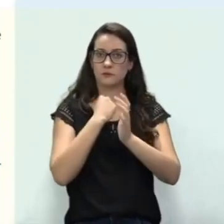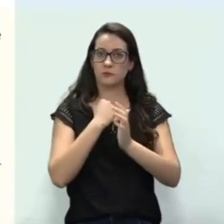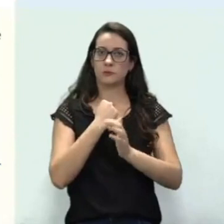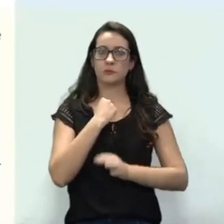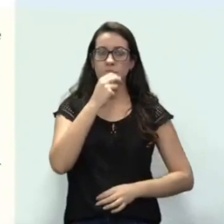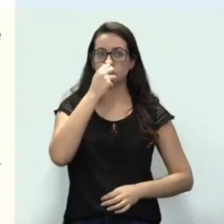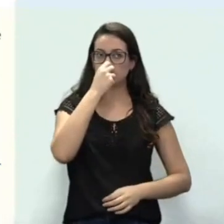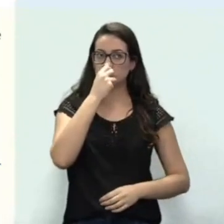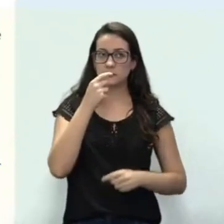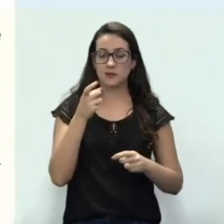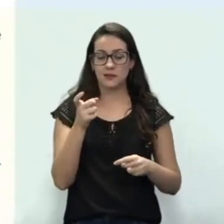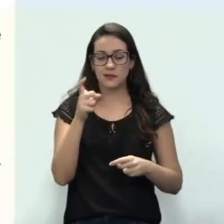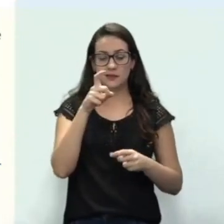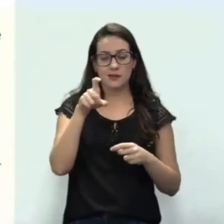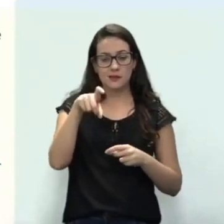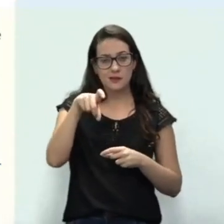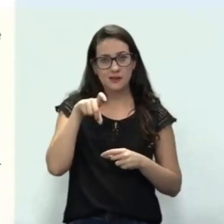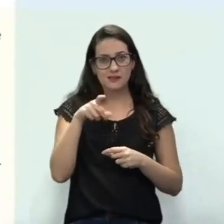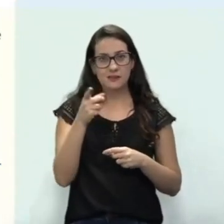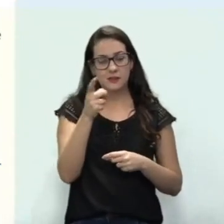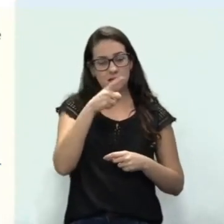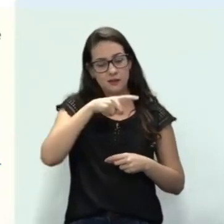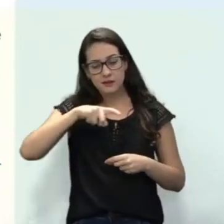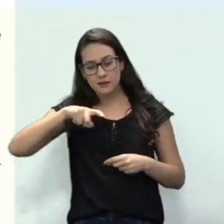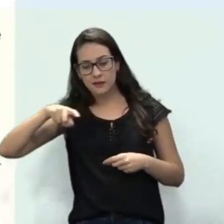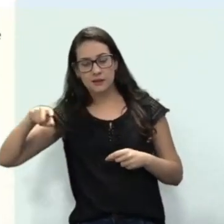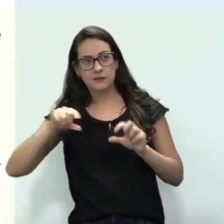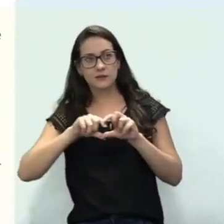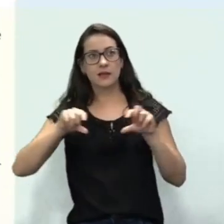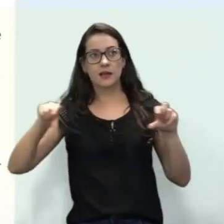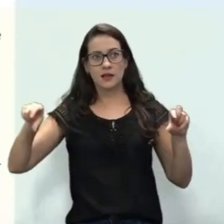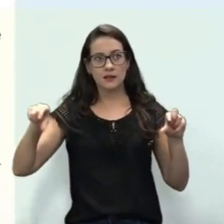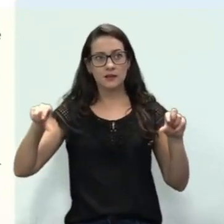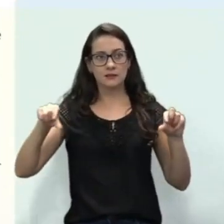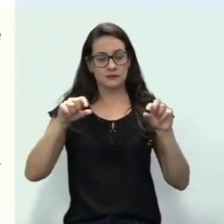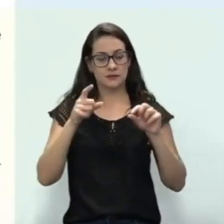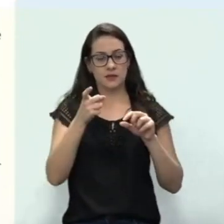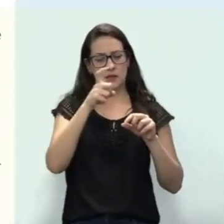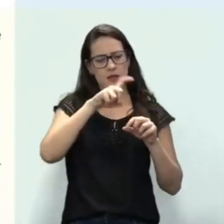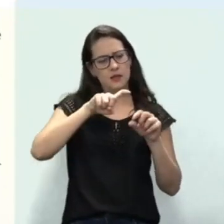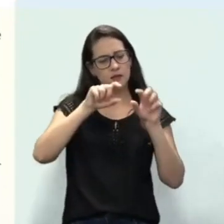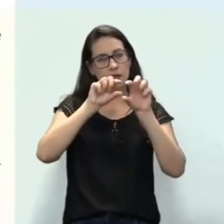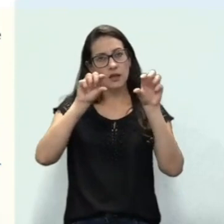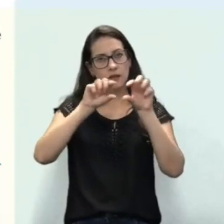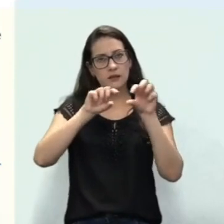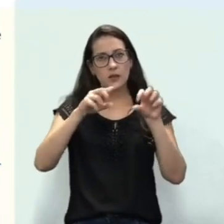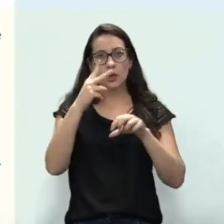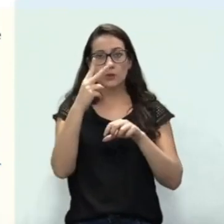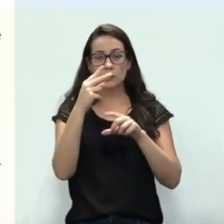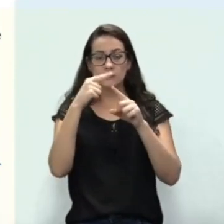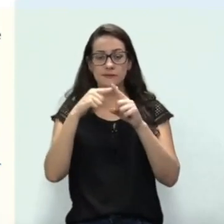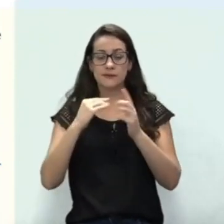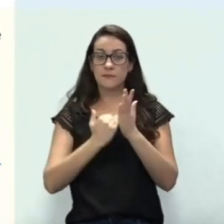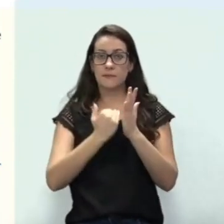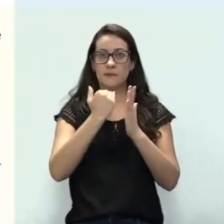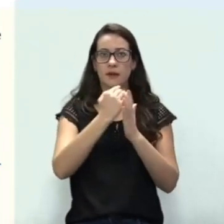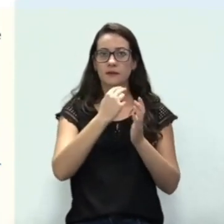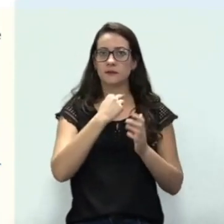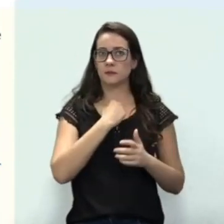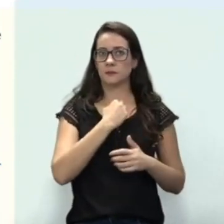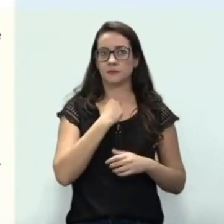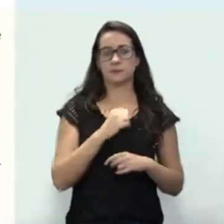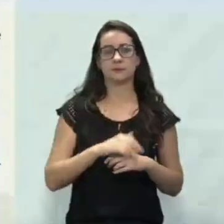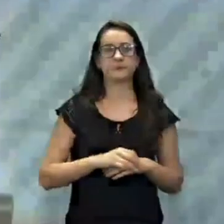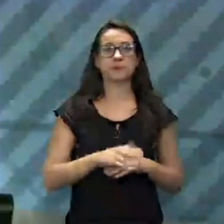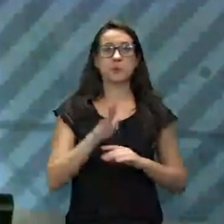semicircular, nós temos a parte reta não pode ser inferior a 2 vezes o diâmetro. A gente só tem que